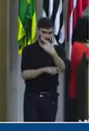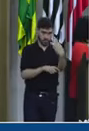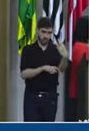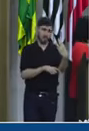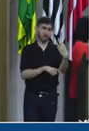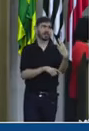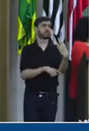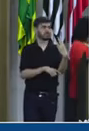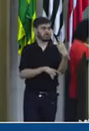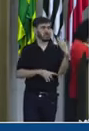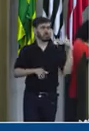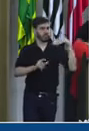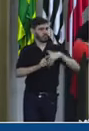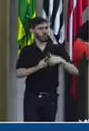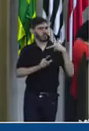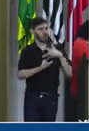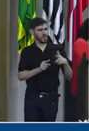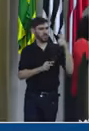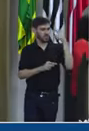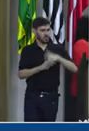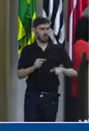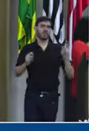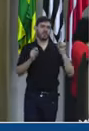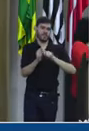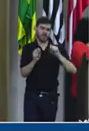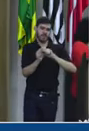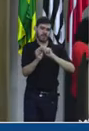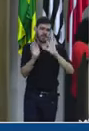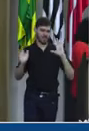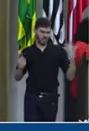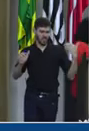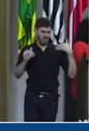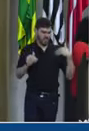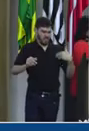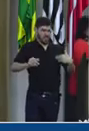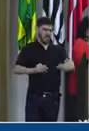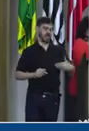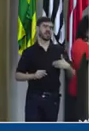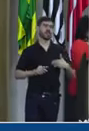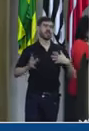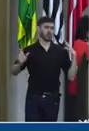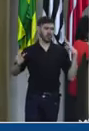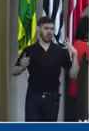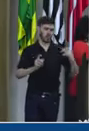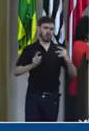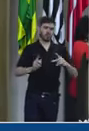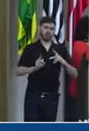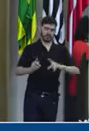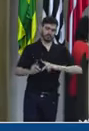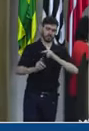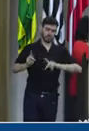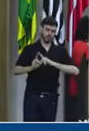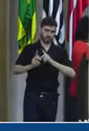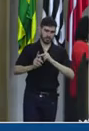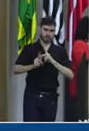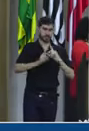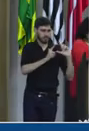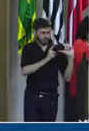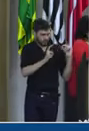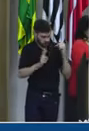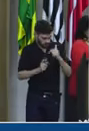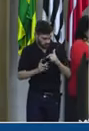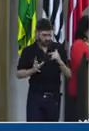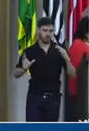nós vamos estar reeleitos, nós vamos fazer um evento nessa esplanada com todos os povos tradicionais,